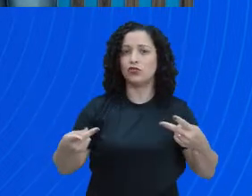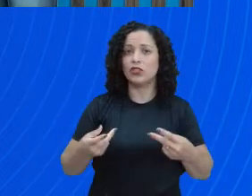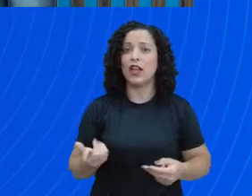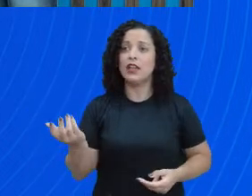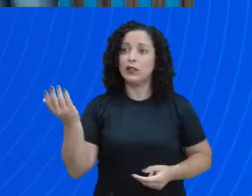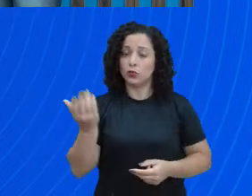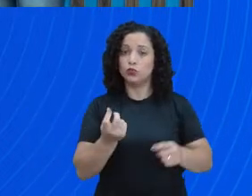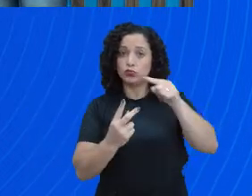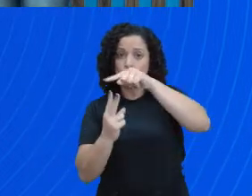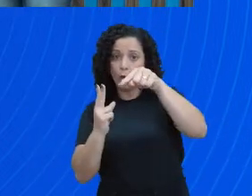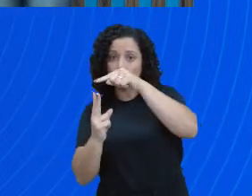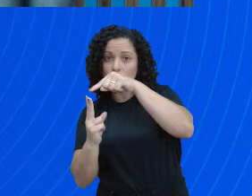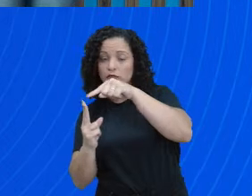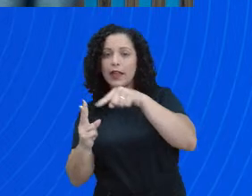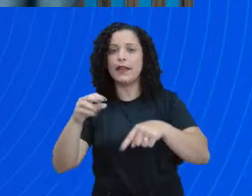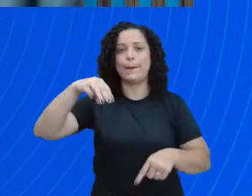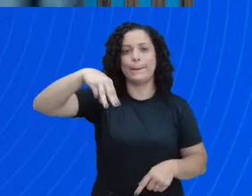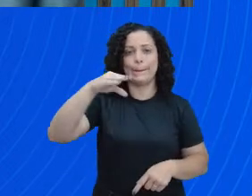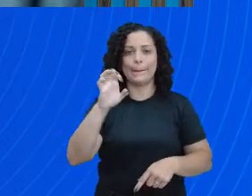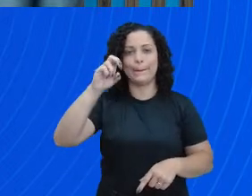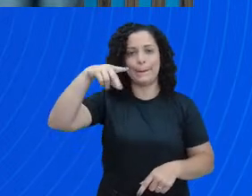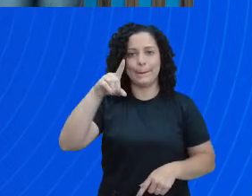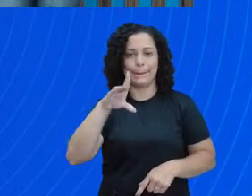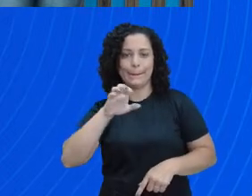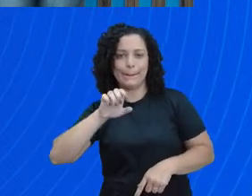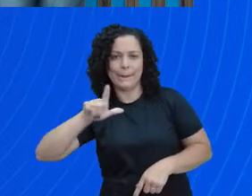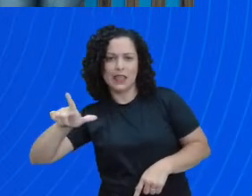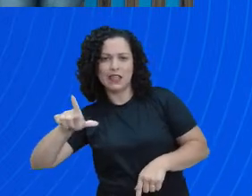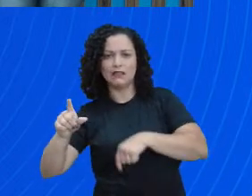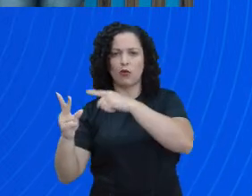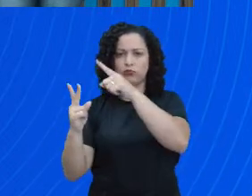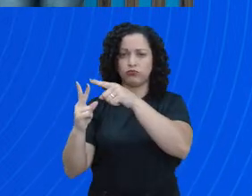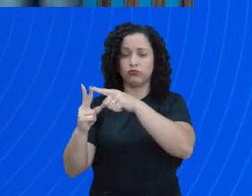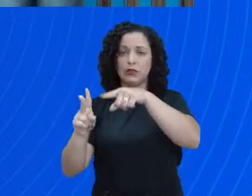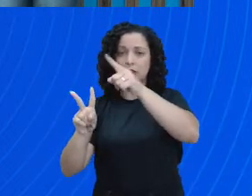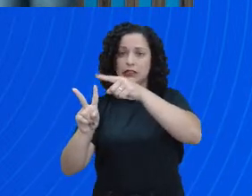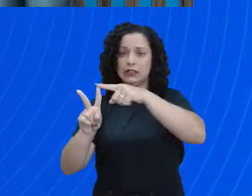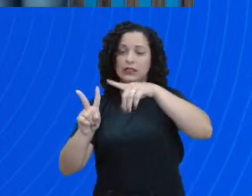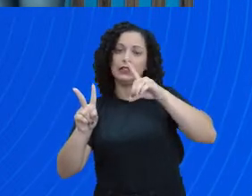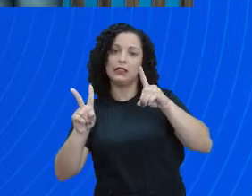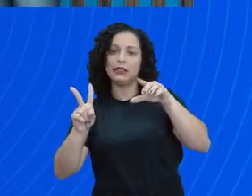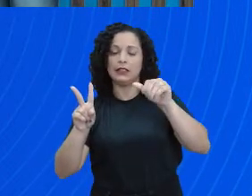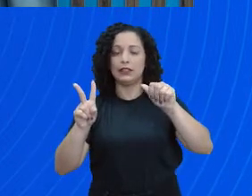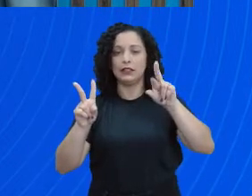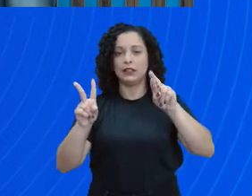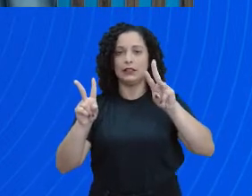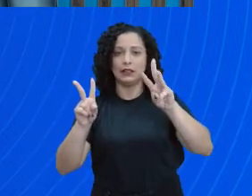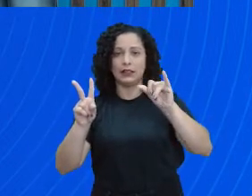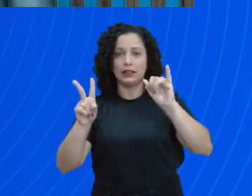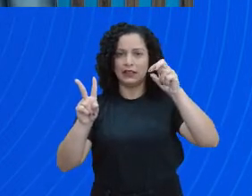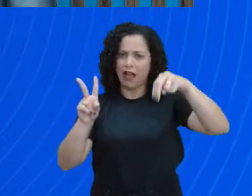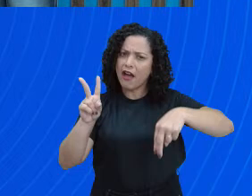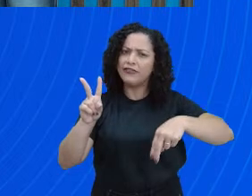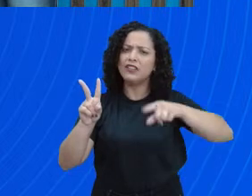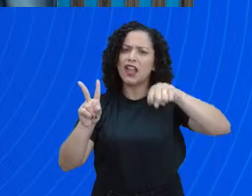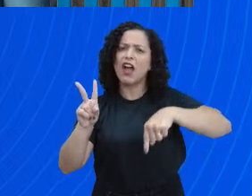época. A diferença de idade de um para outro era apenas de 8, 9 anos. Porém, eles não se